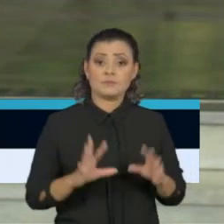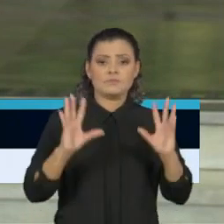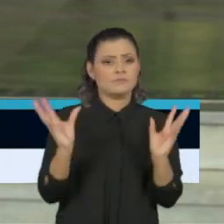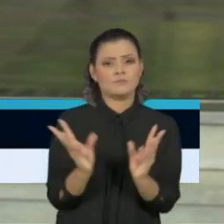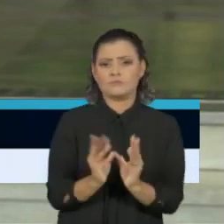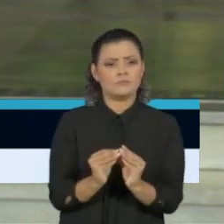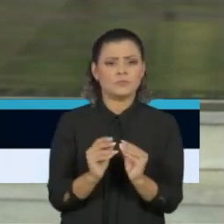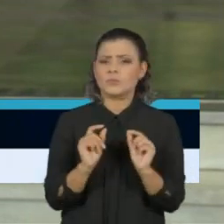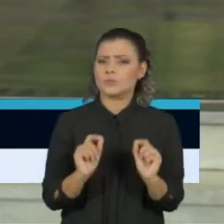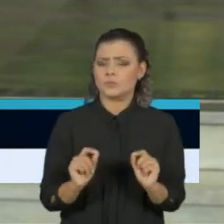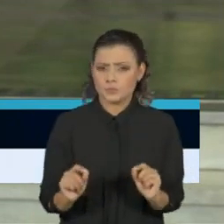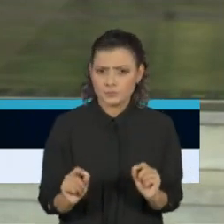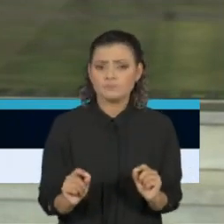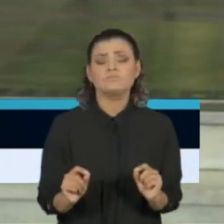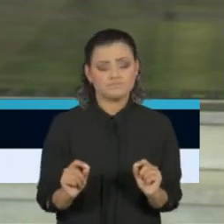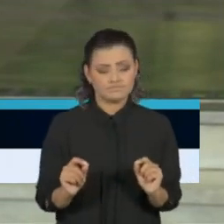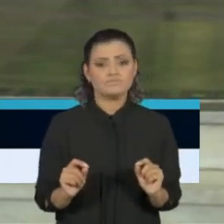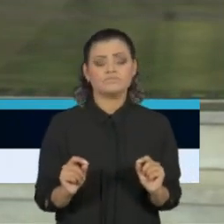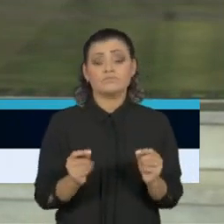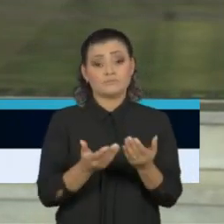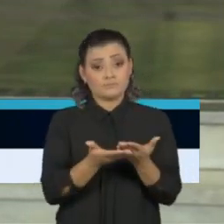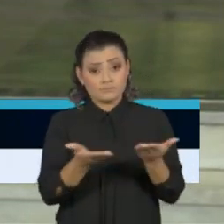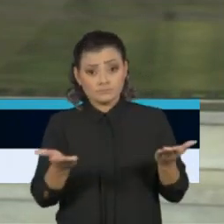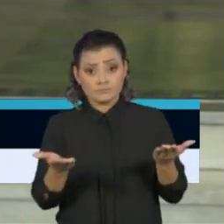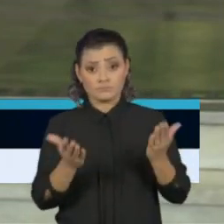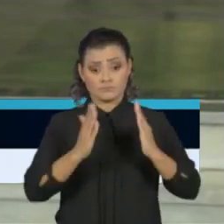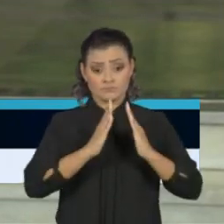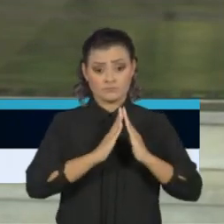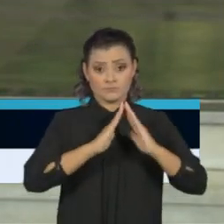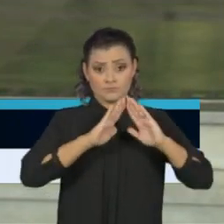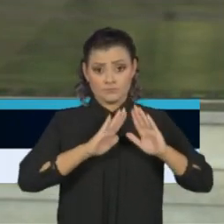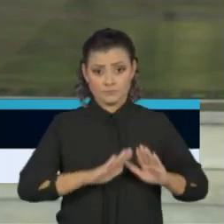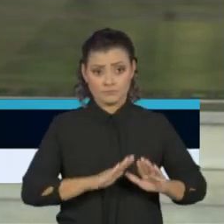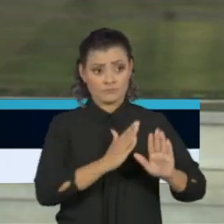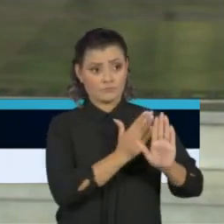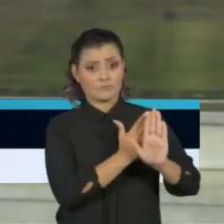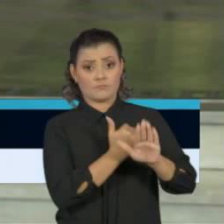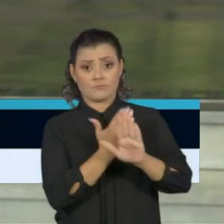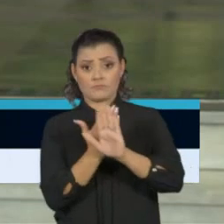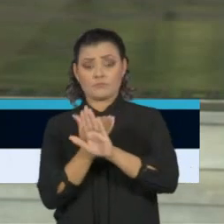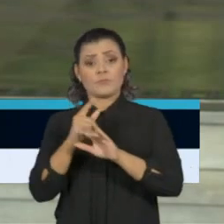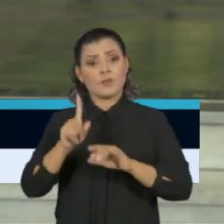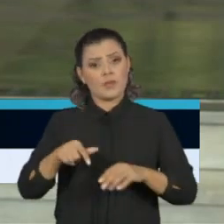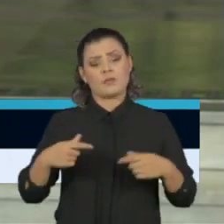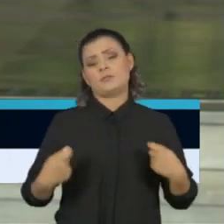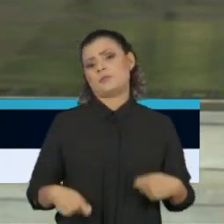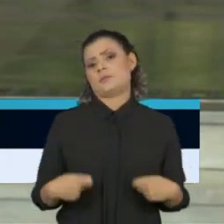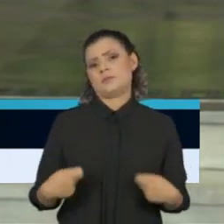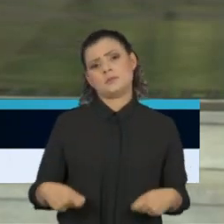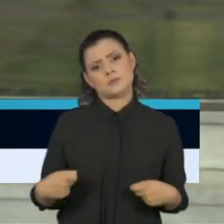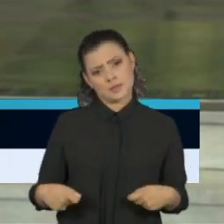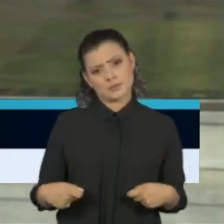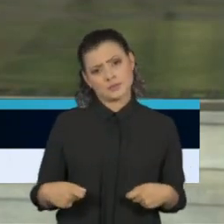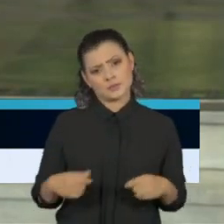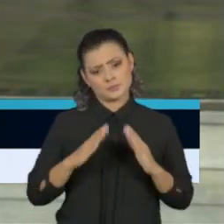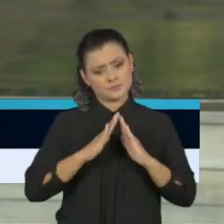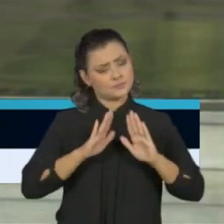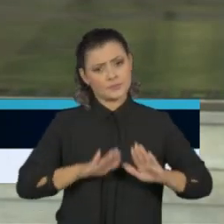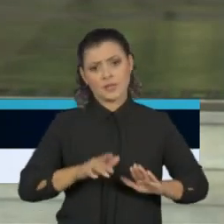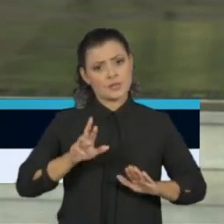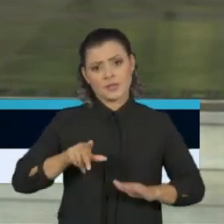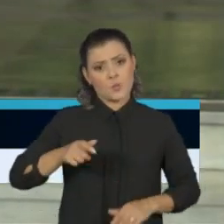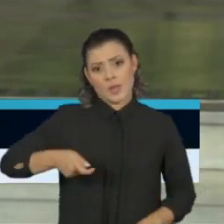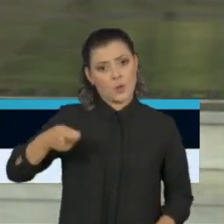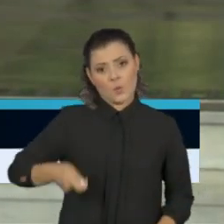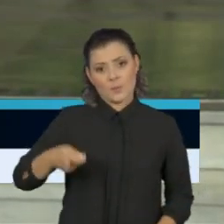finalizo também dizendo que isolamento é uma necessidade, não é uma